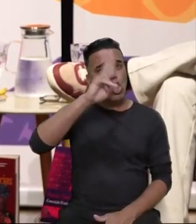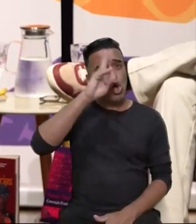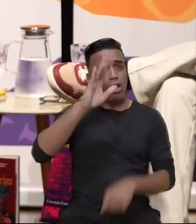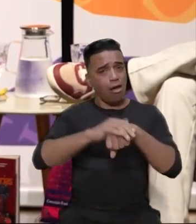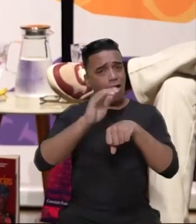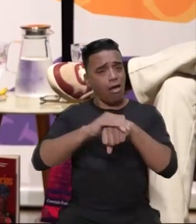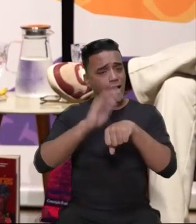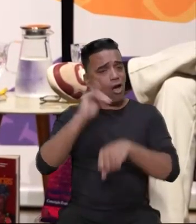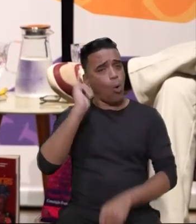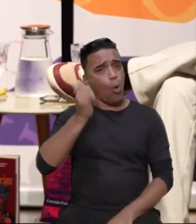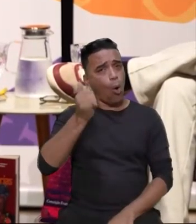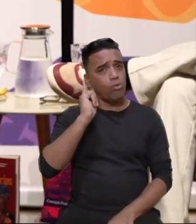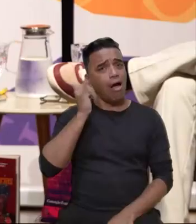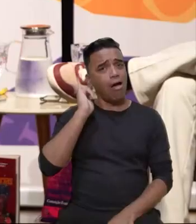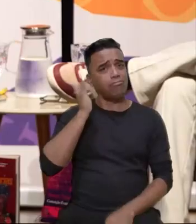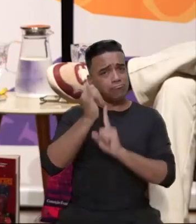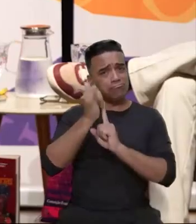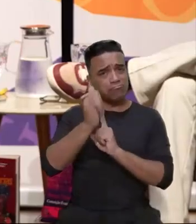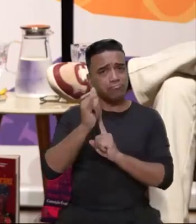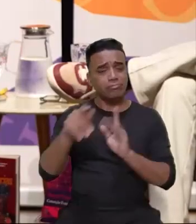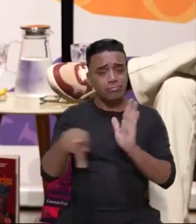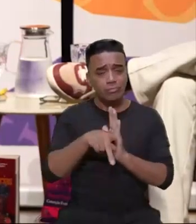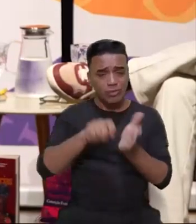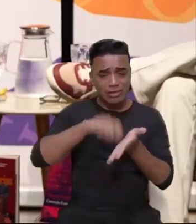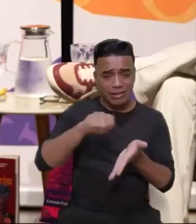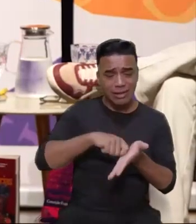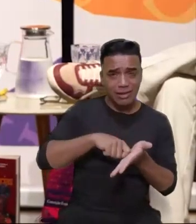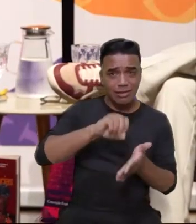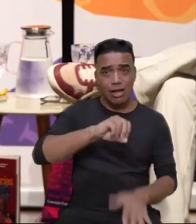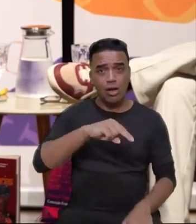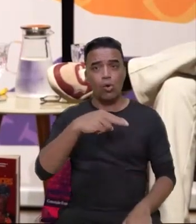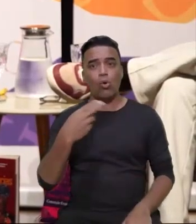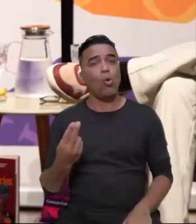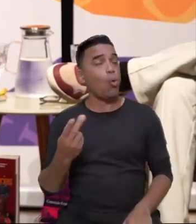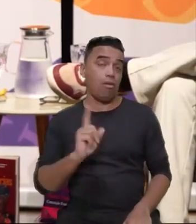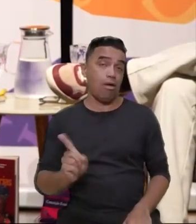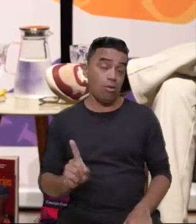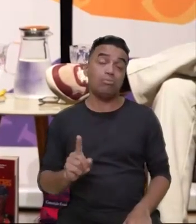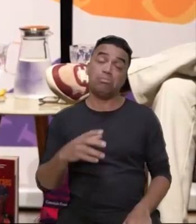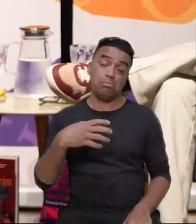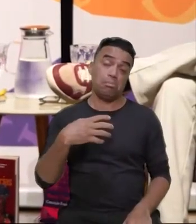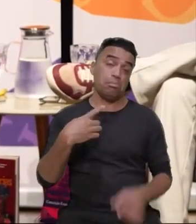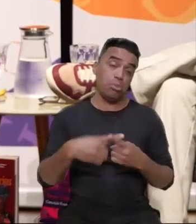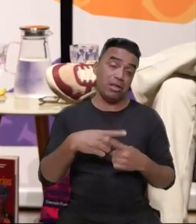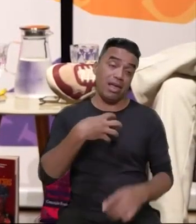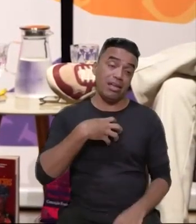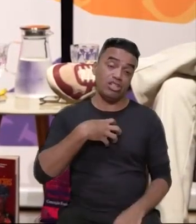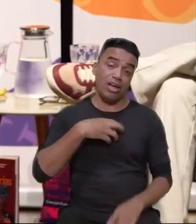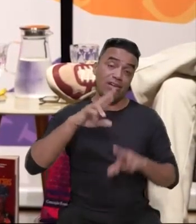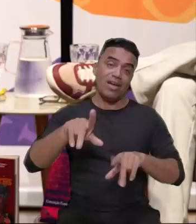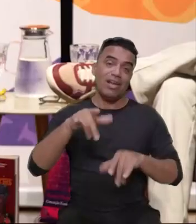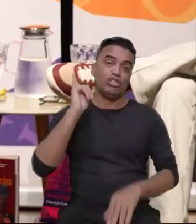narrar a sua própria história, pela escrita ou não, porque há outras maneiras também de se contar a